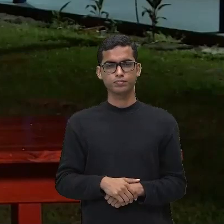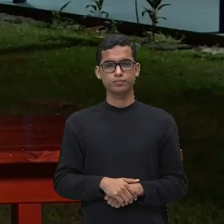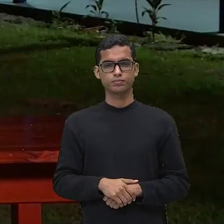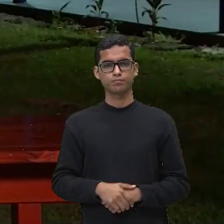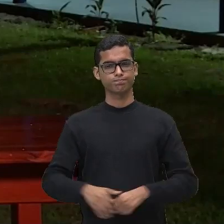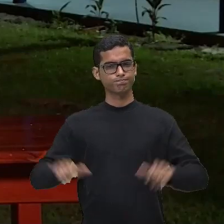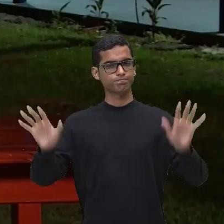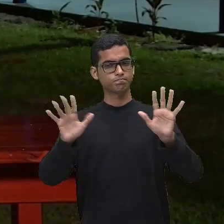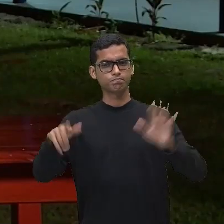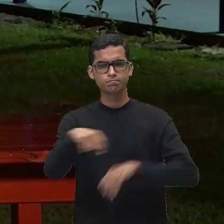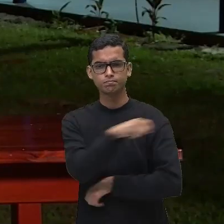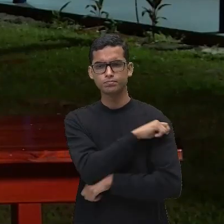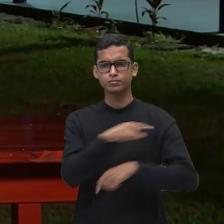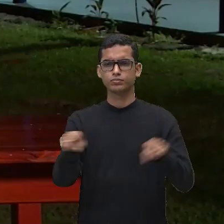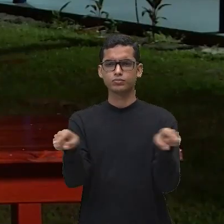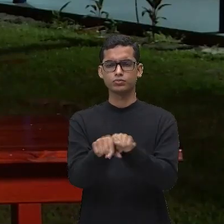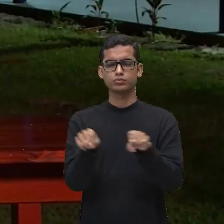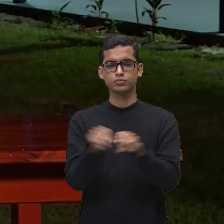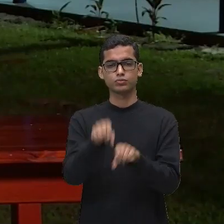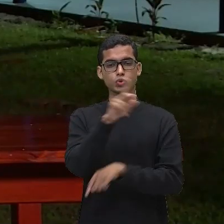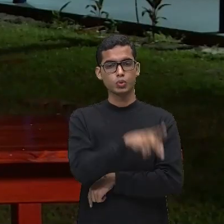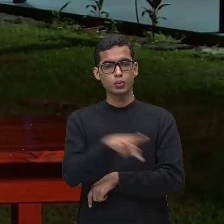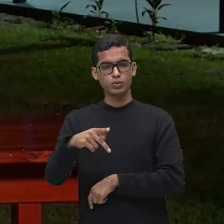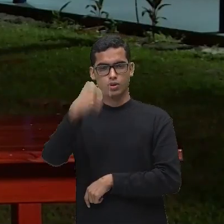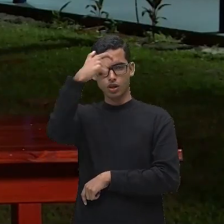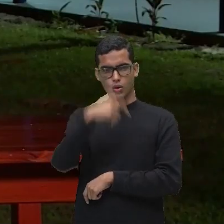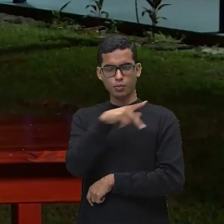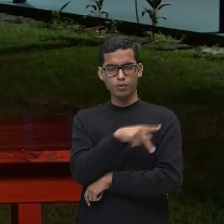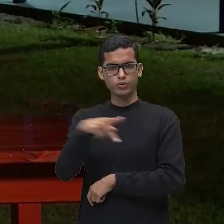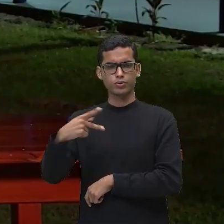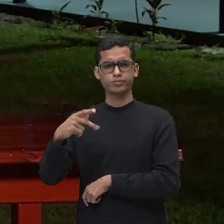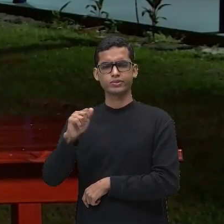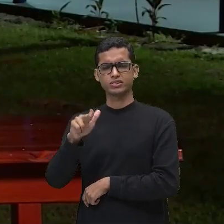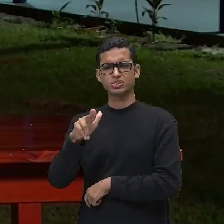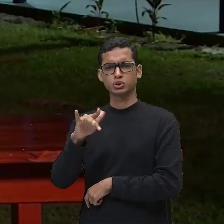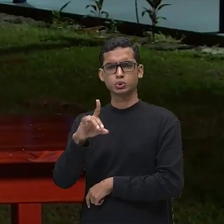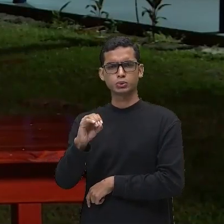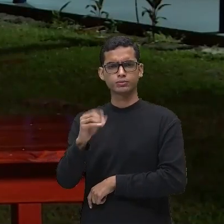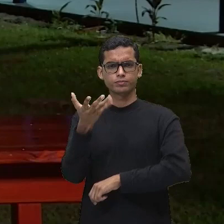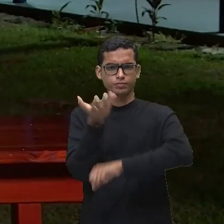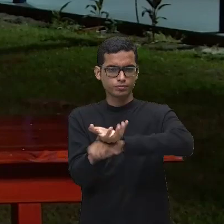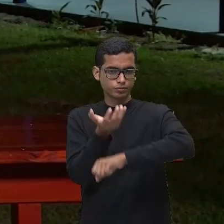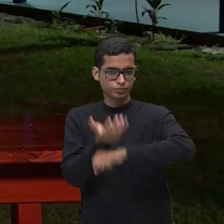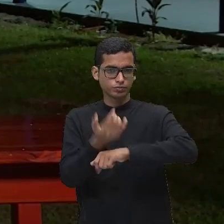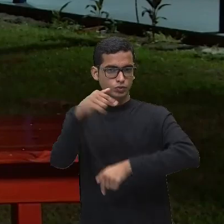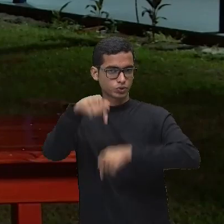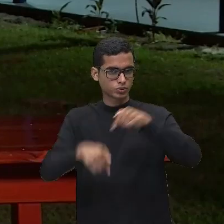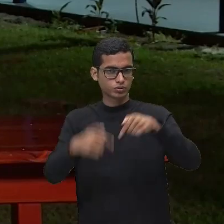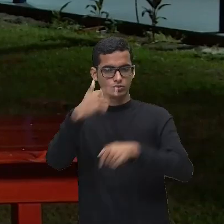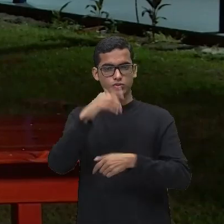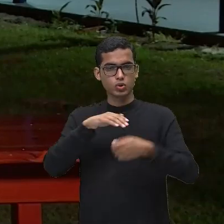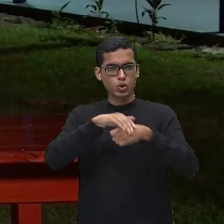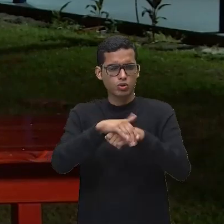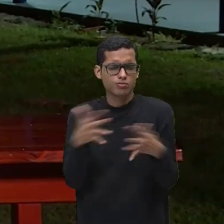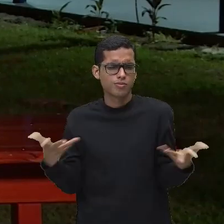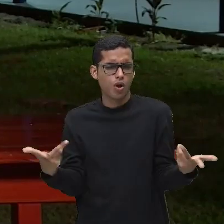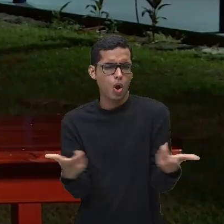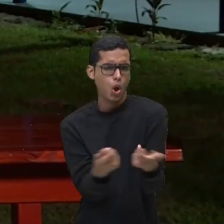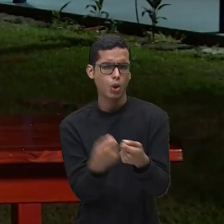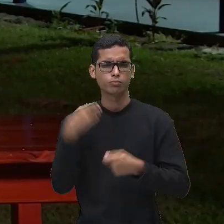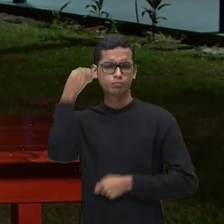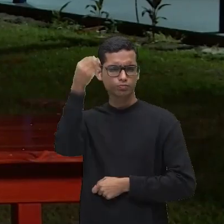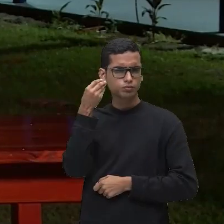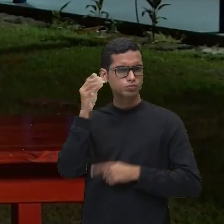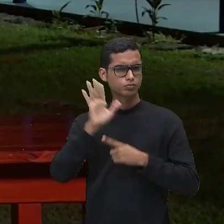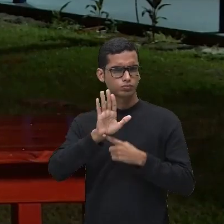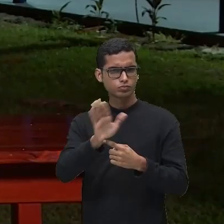Olá, alunos e professores, professor Paulo aqui de Química. Estou aqui nessa noite maravilhosa para fazer um experimento para vocês.